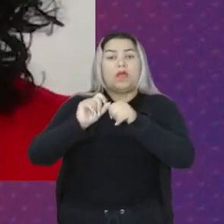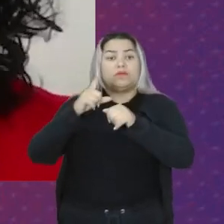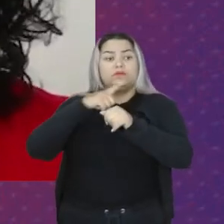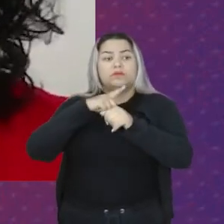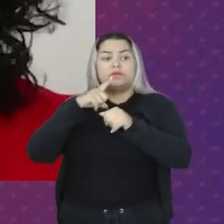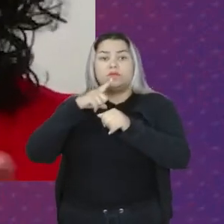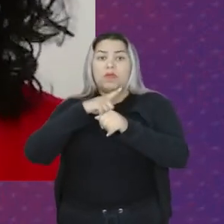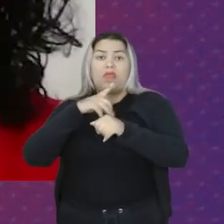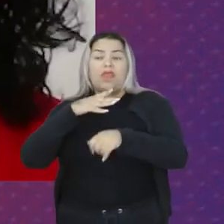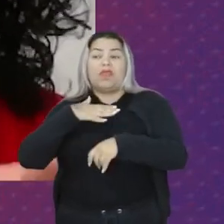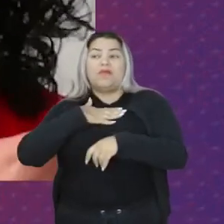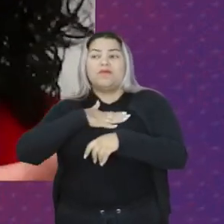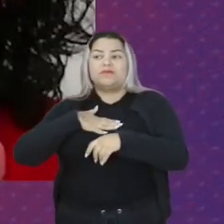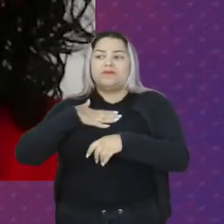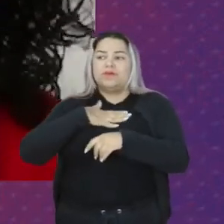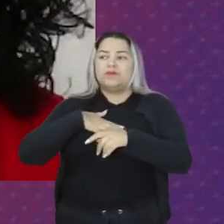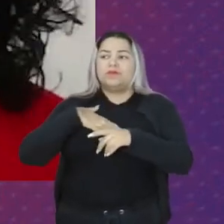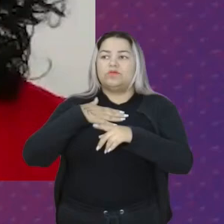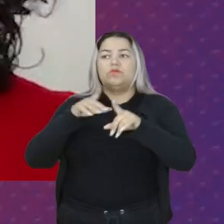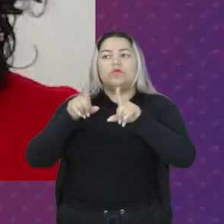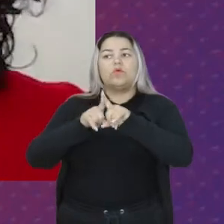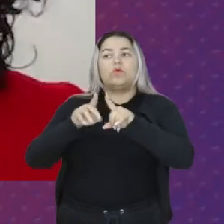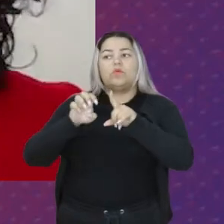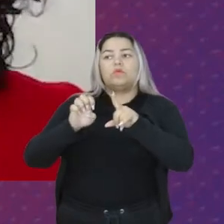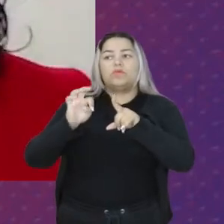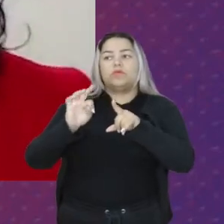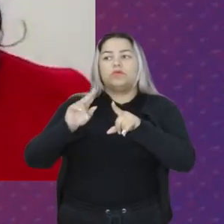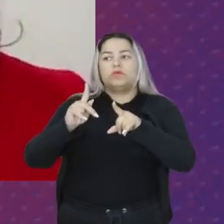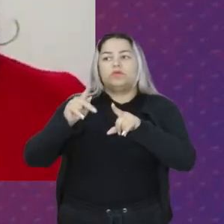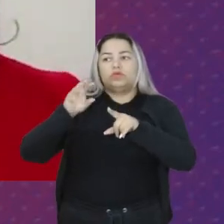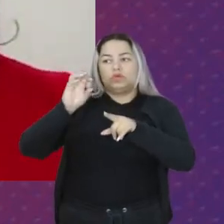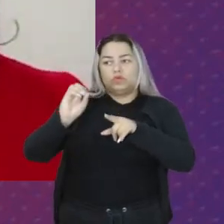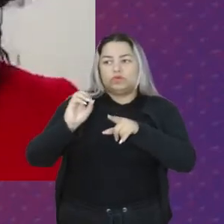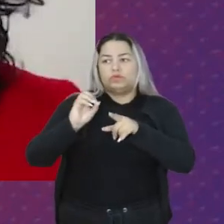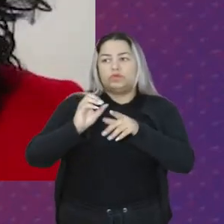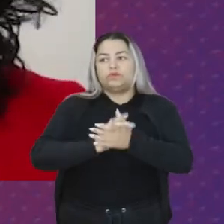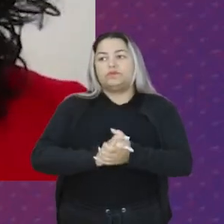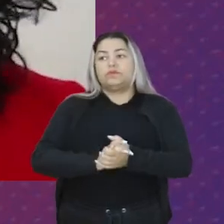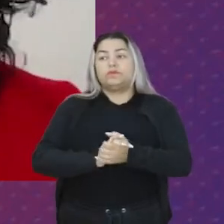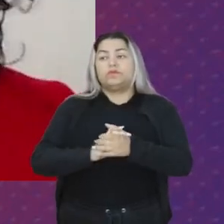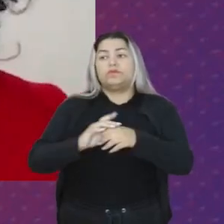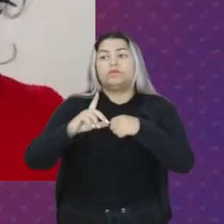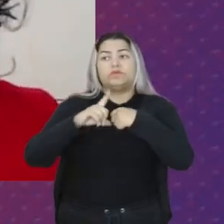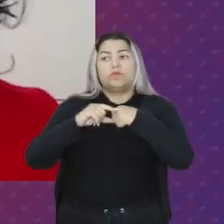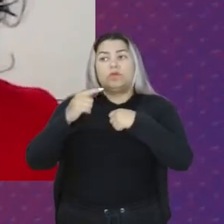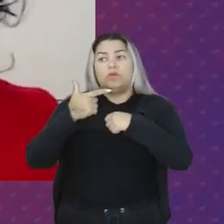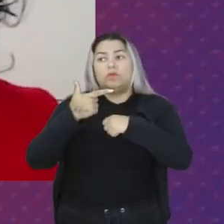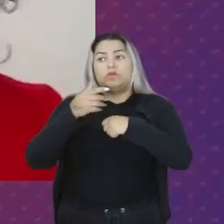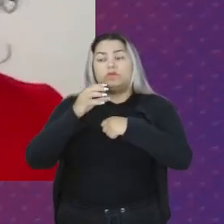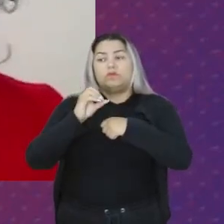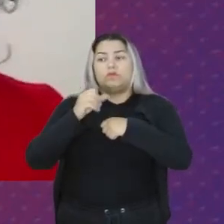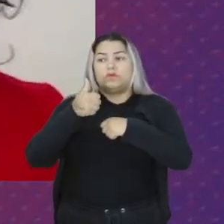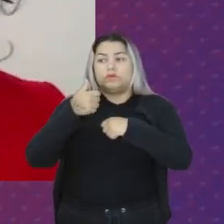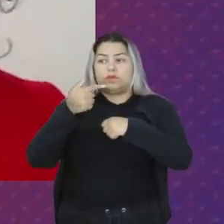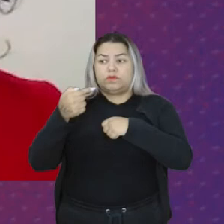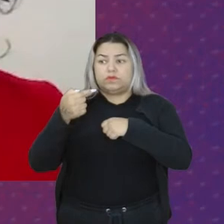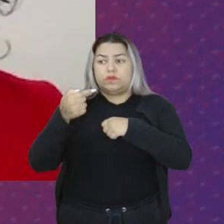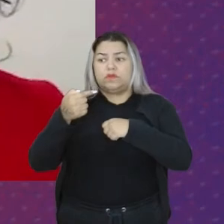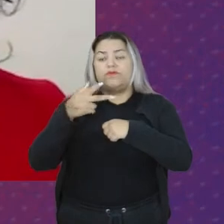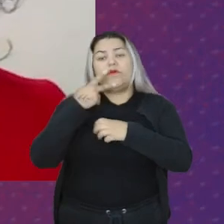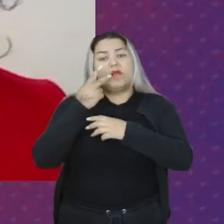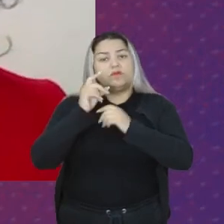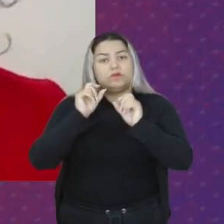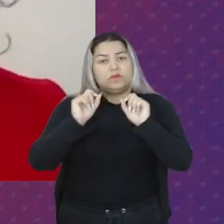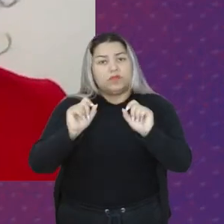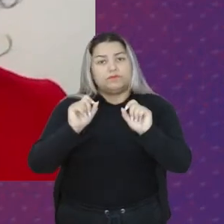para obter prazer, como estupro de vulnerável. O artigo 2017 diz o seguinte,